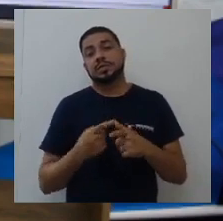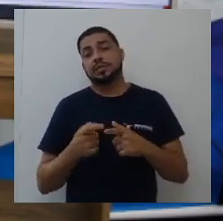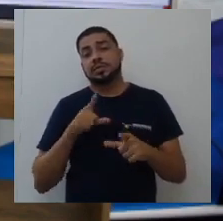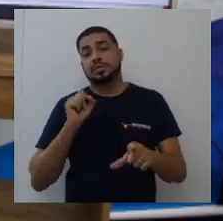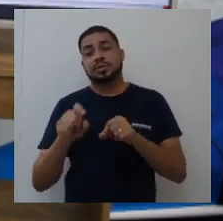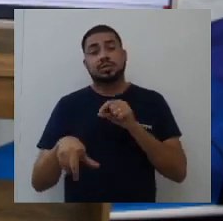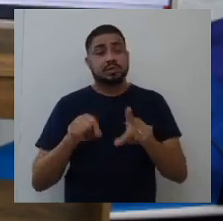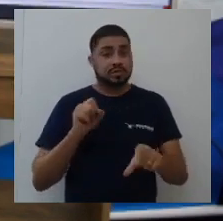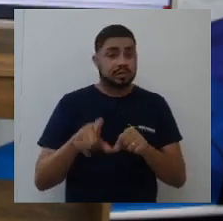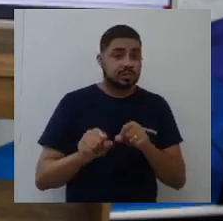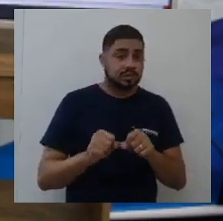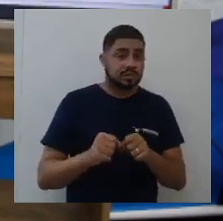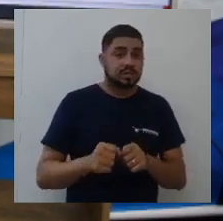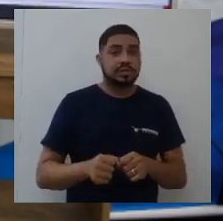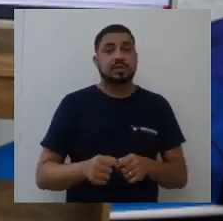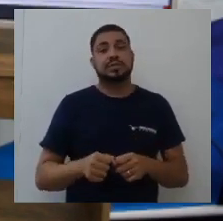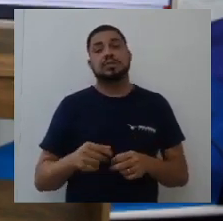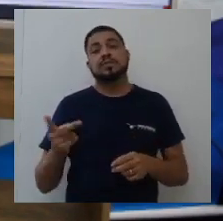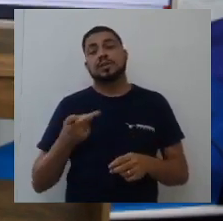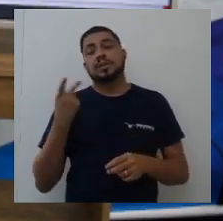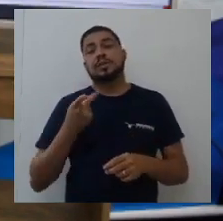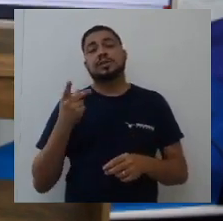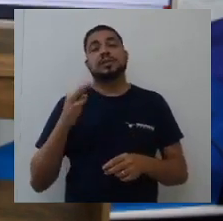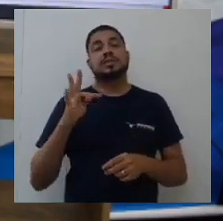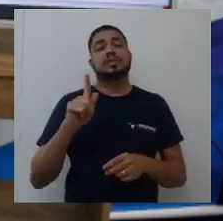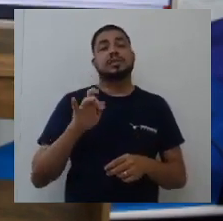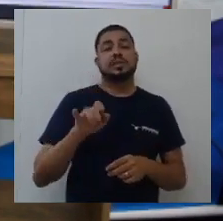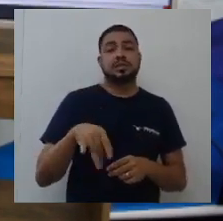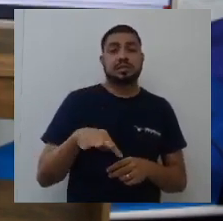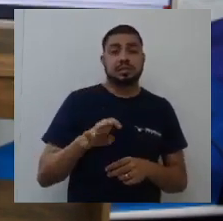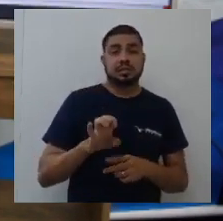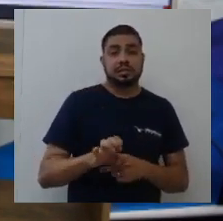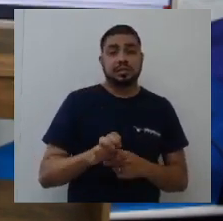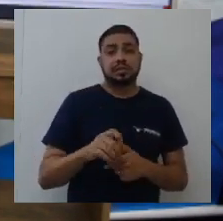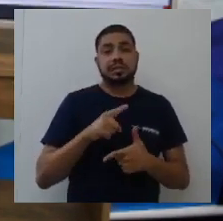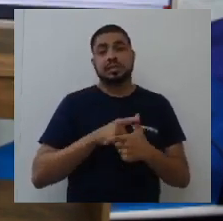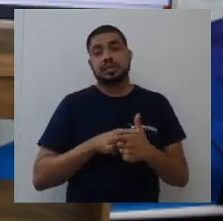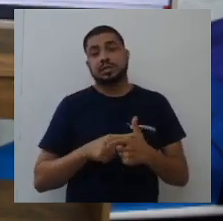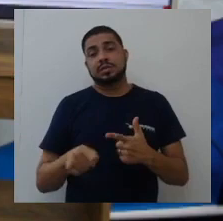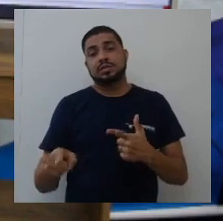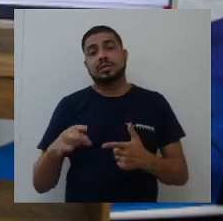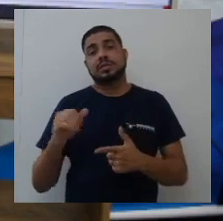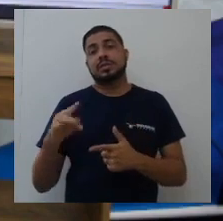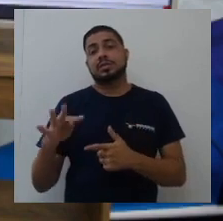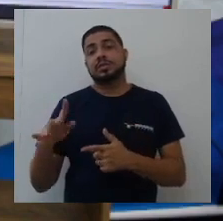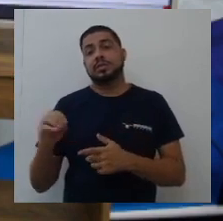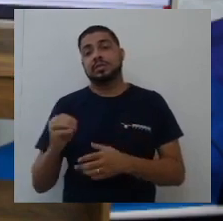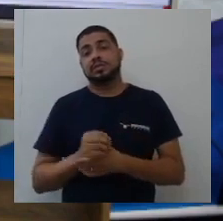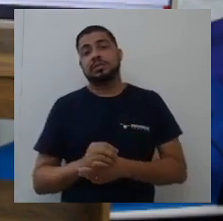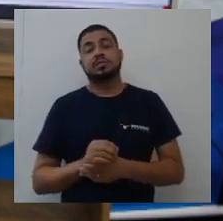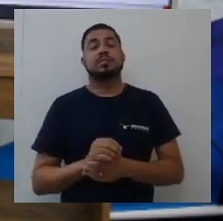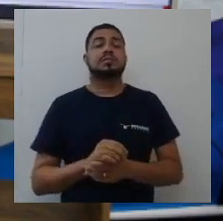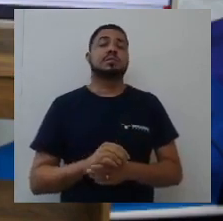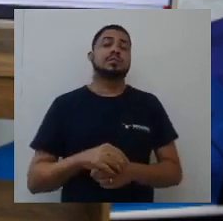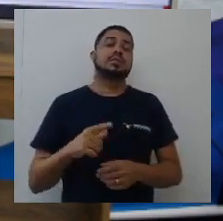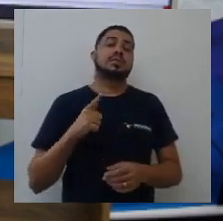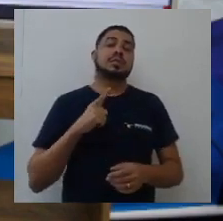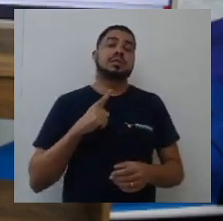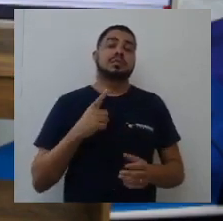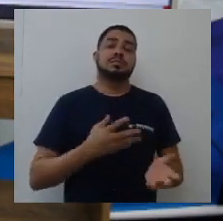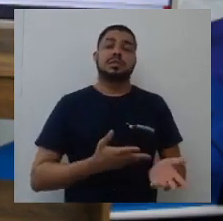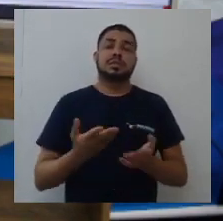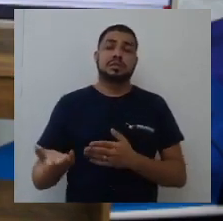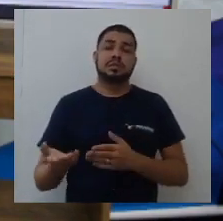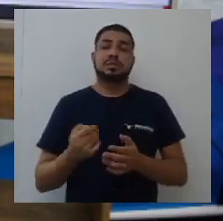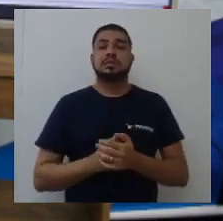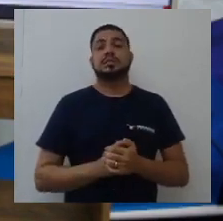essas 2? Porque as 2 tratam de tangente. E a gente viu que dividir cateto oposto e cateto adjacente traz para a gente